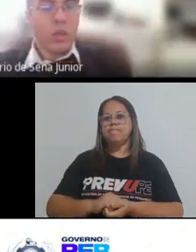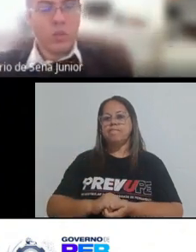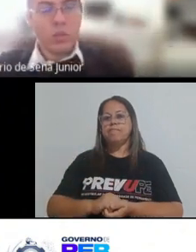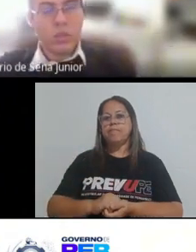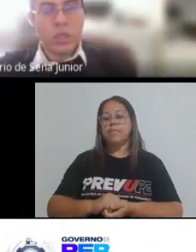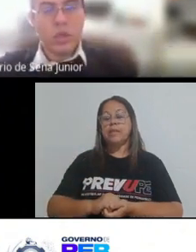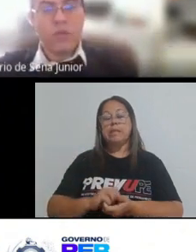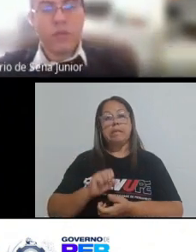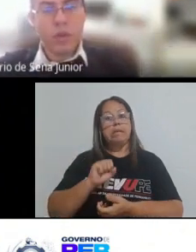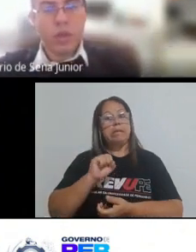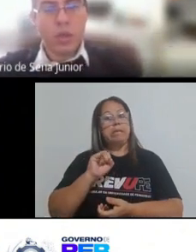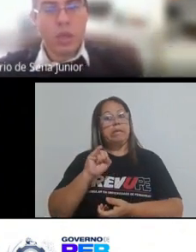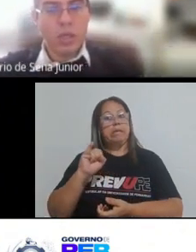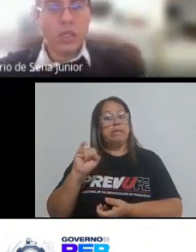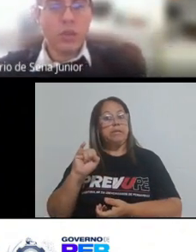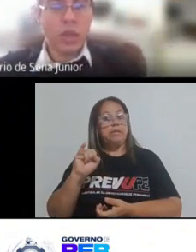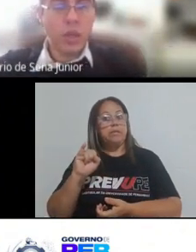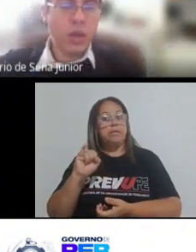Então, se